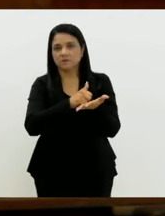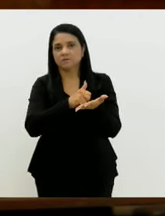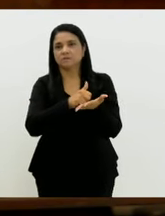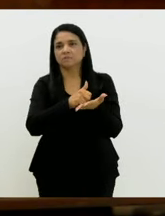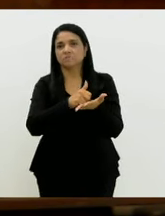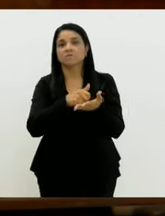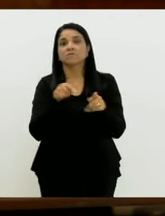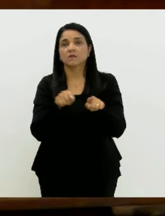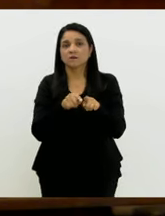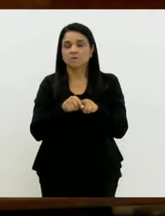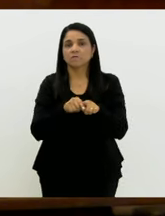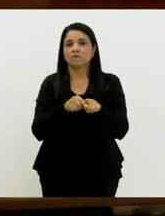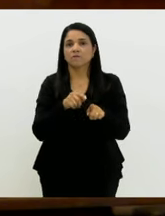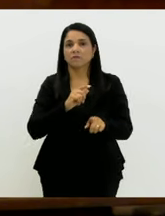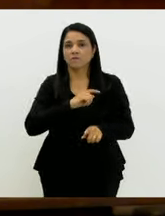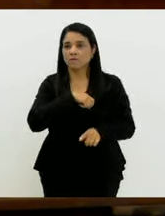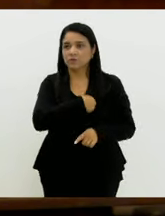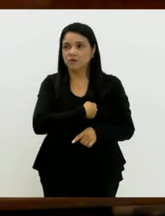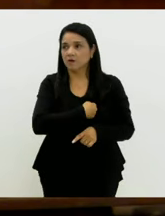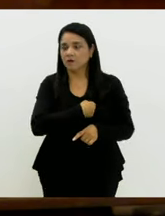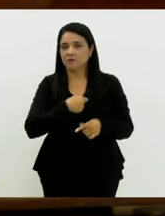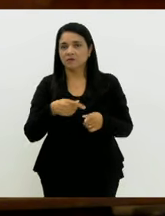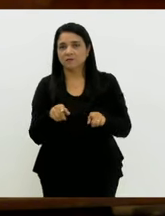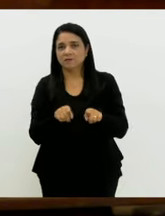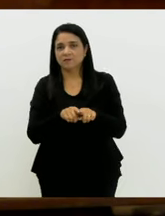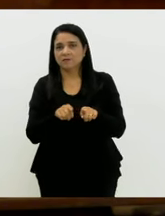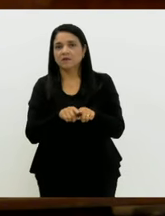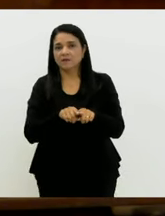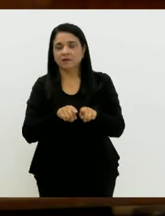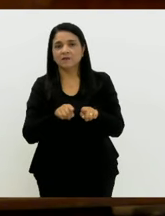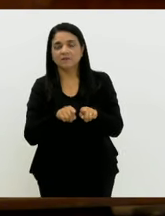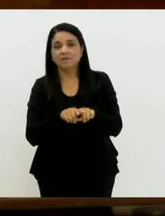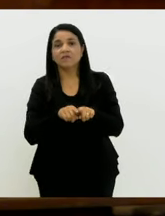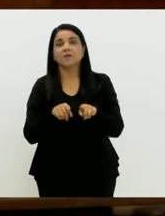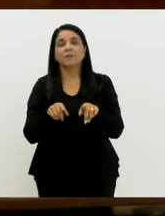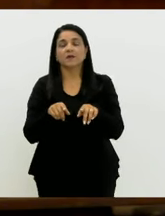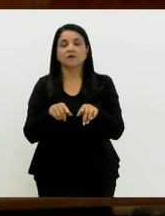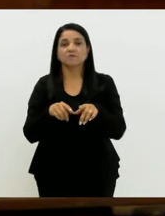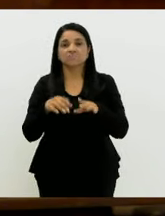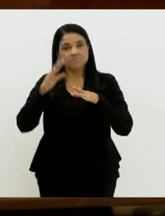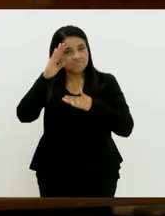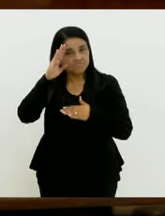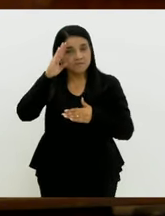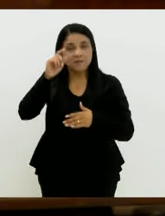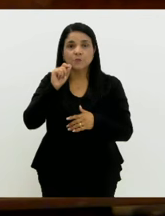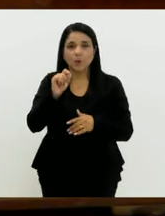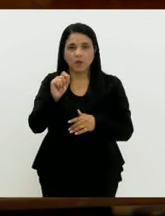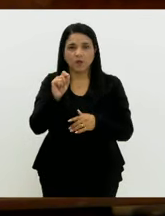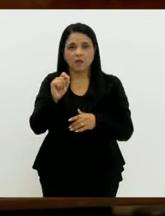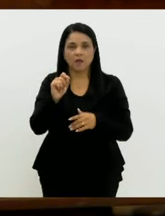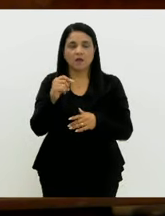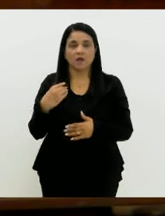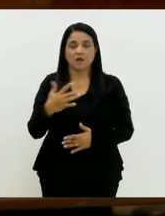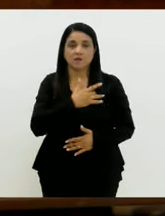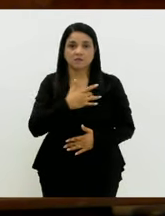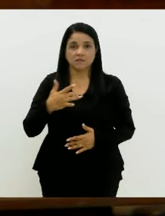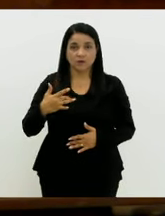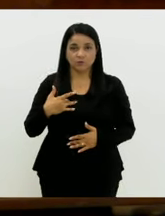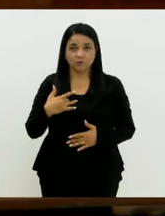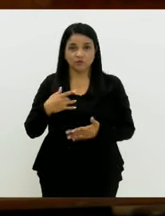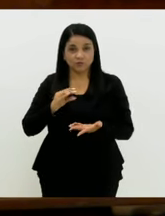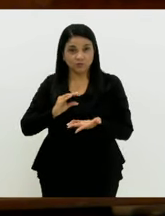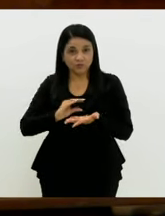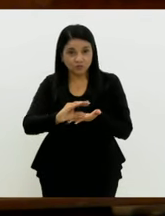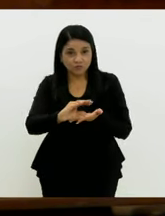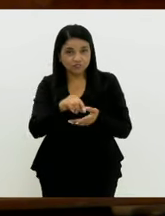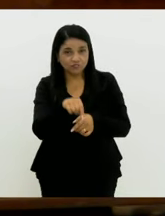da forma de correção da dívida com a União, o que é essencial para mantermos a saúde financeira do Rio de Janeiro,